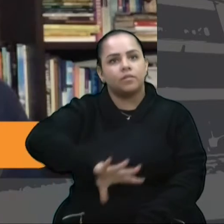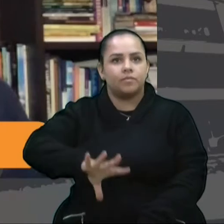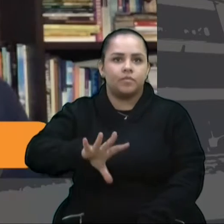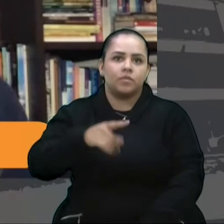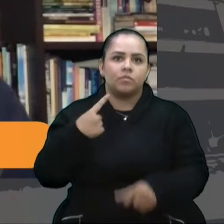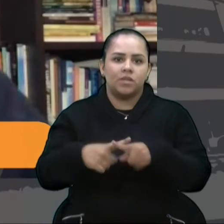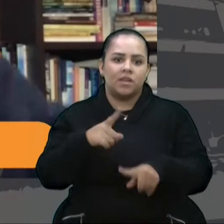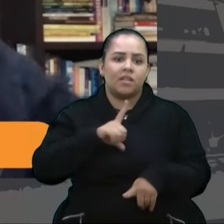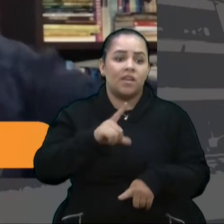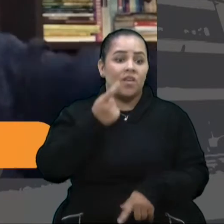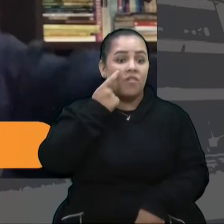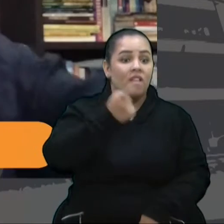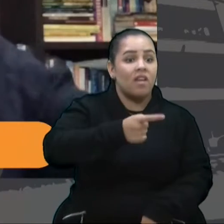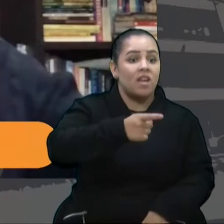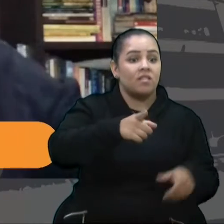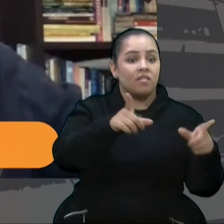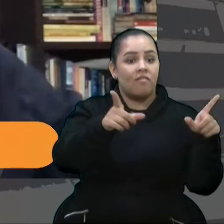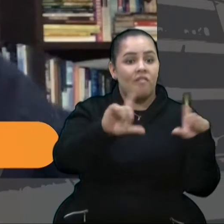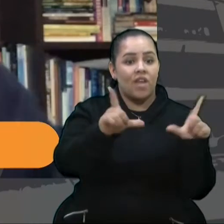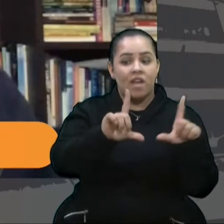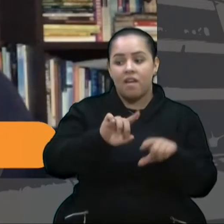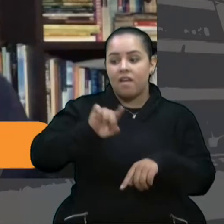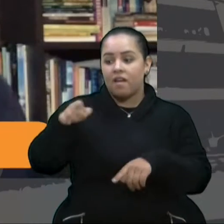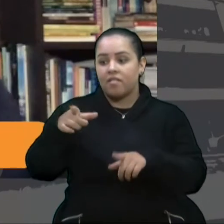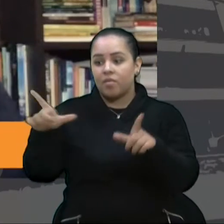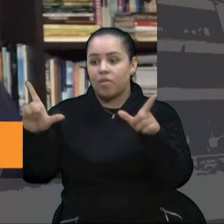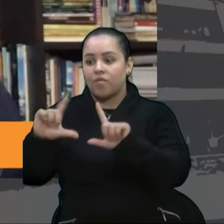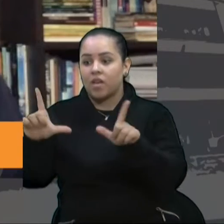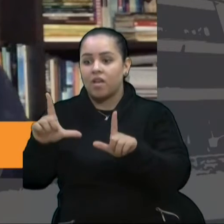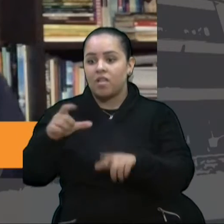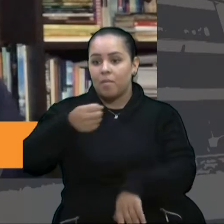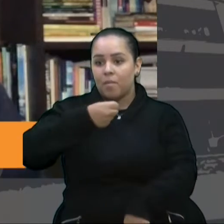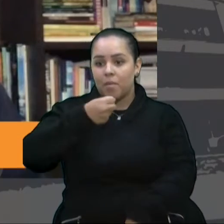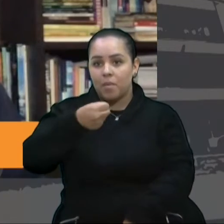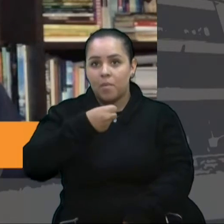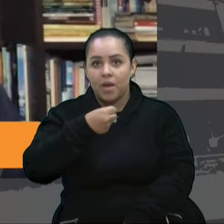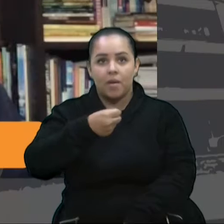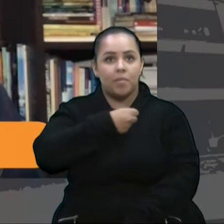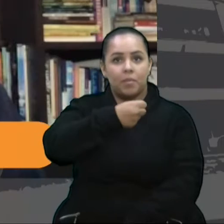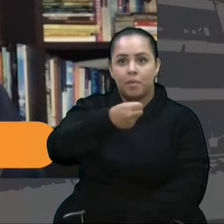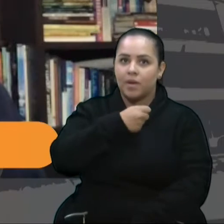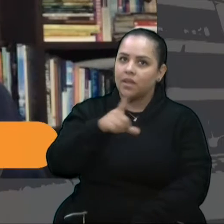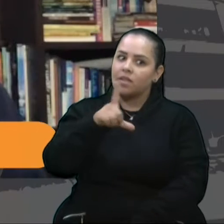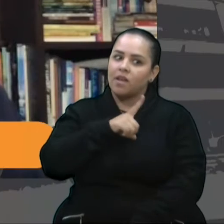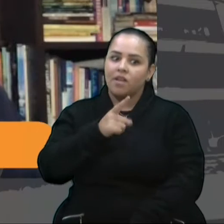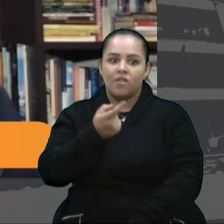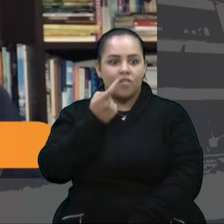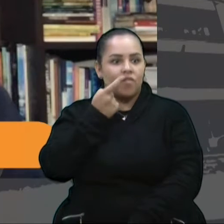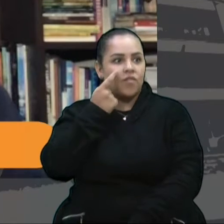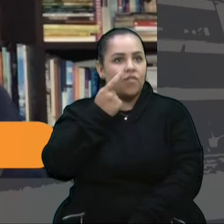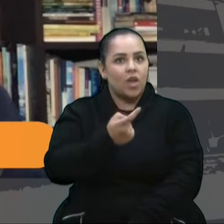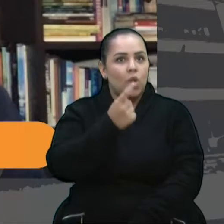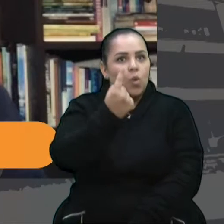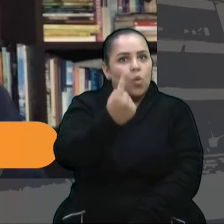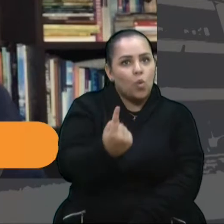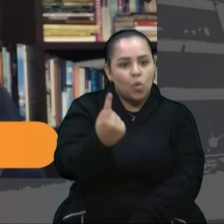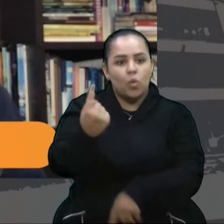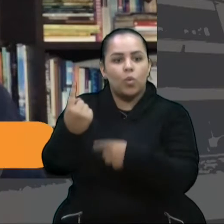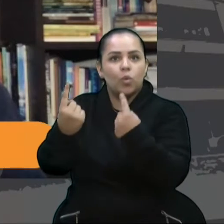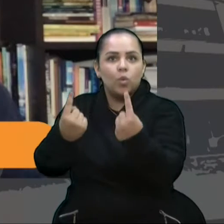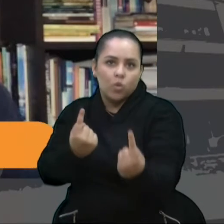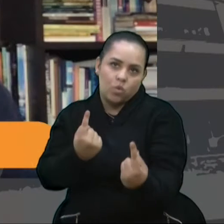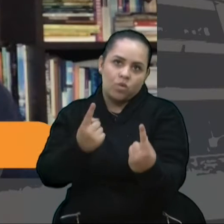esse jornal, essa televisão, né? Individualizar, senão a gente vai fazer muita injustiça. Né?